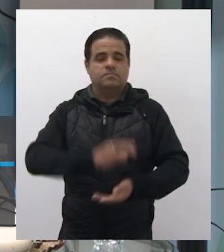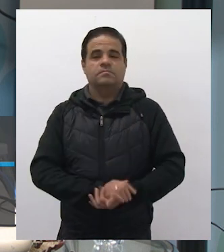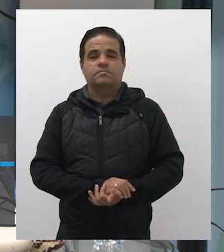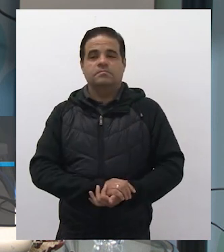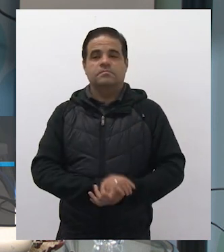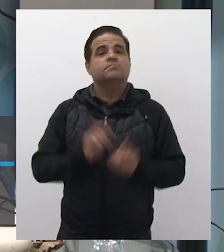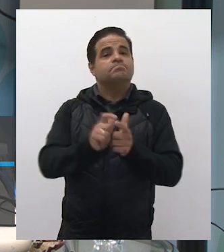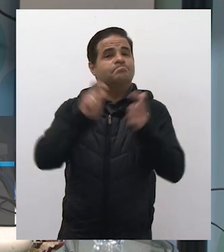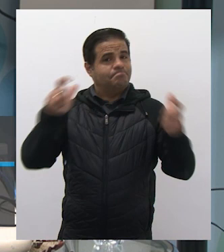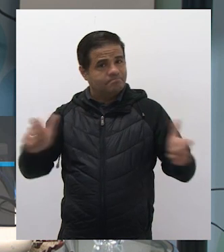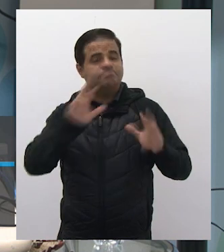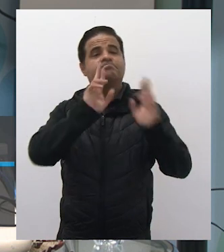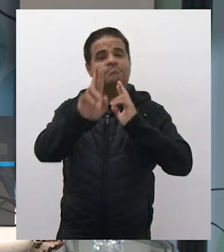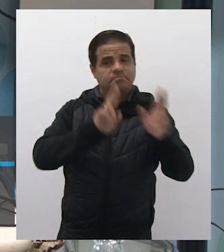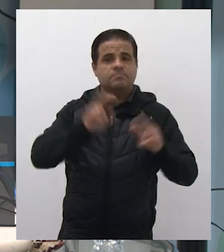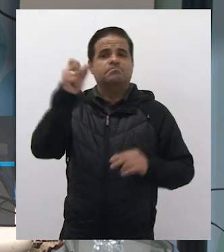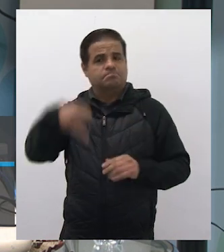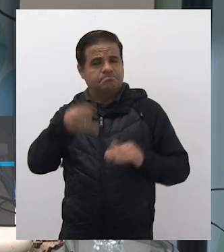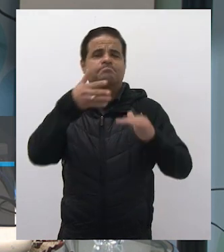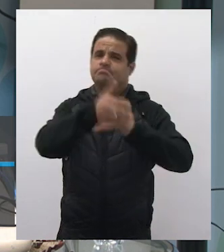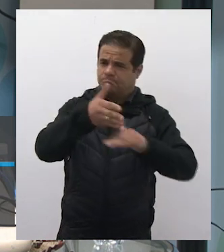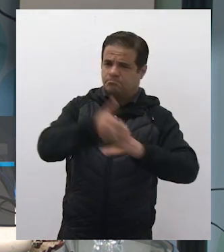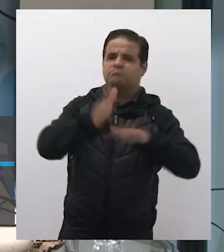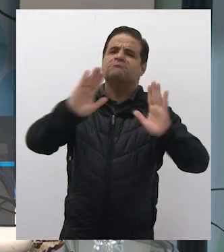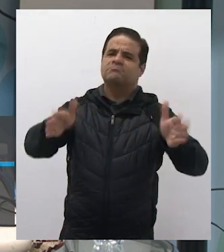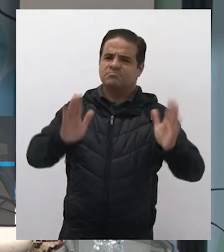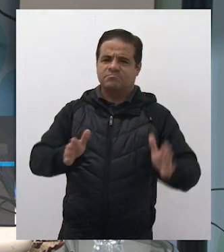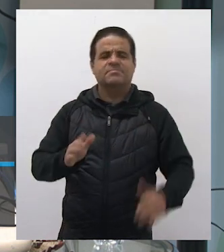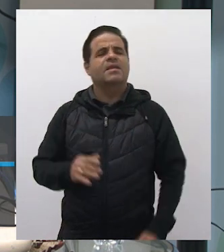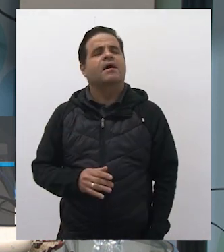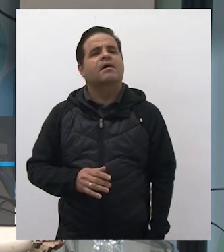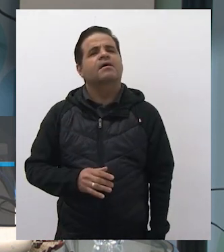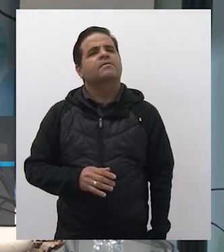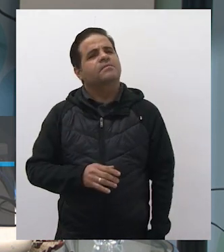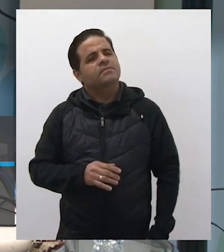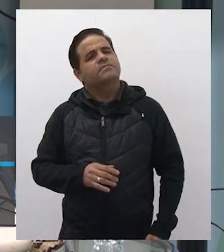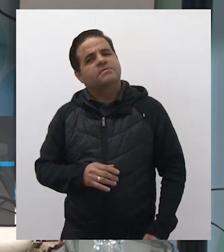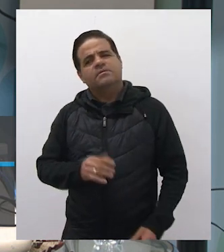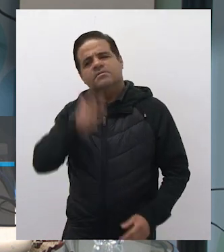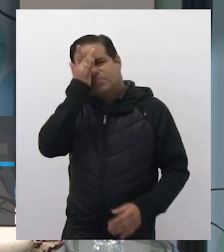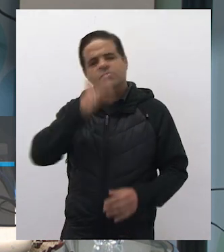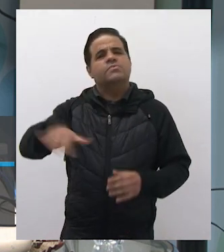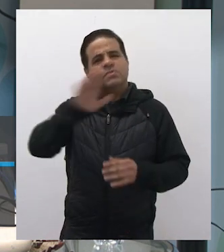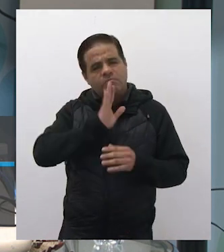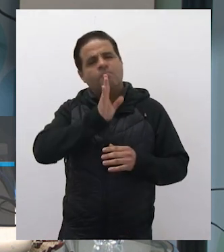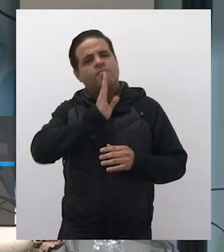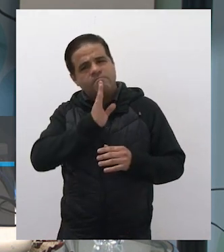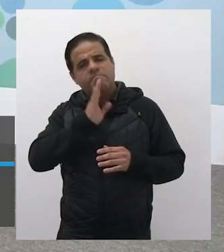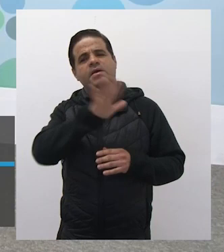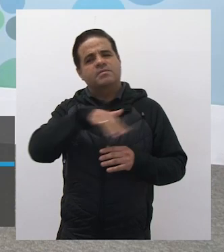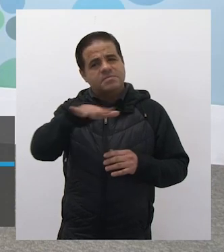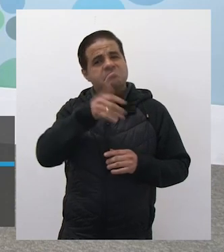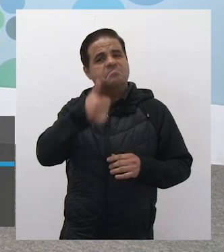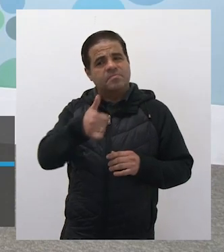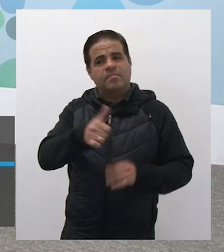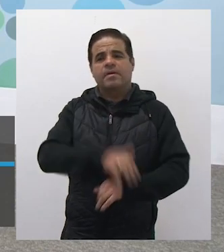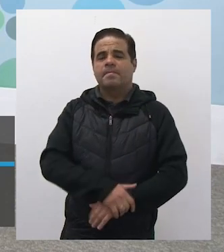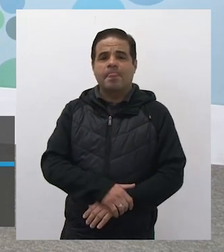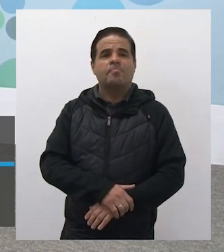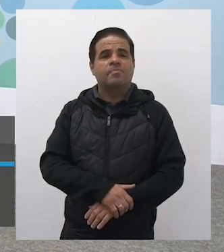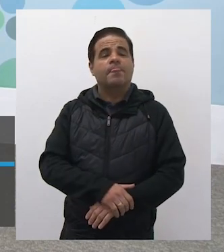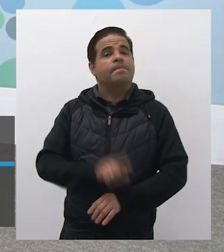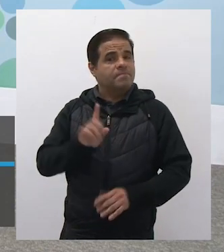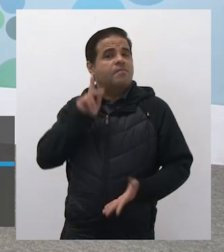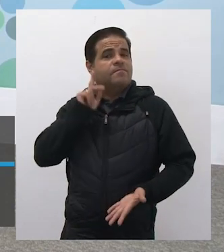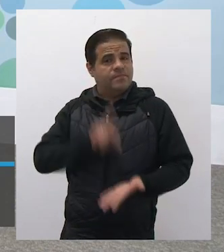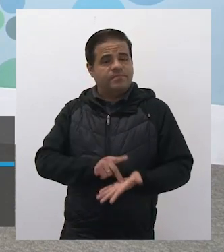E a maioria está dizendo sim, participei. Até que o pessoal conhece. Pois é. É